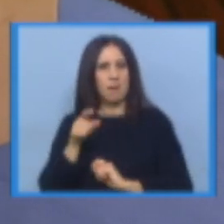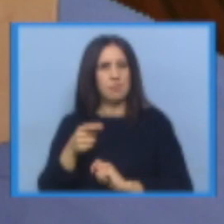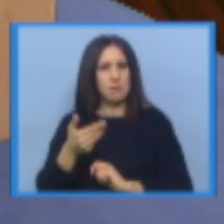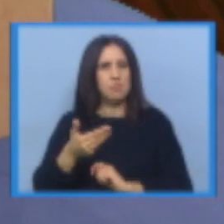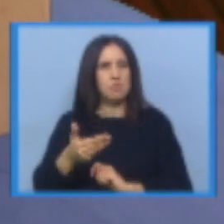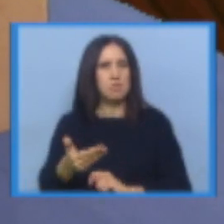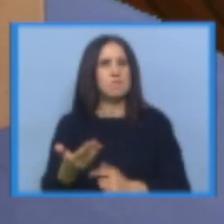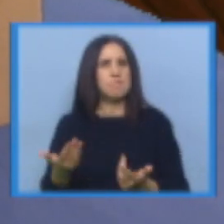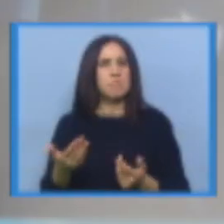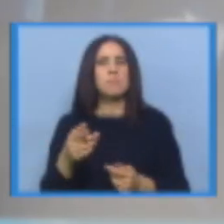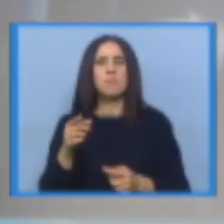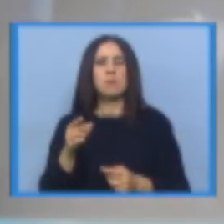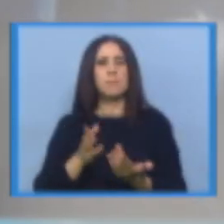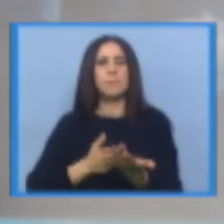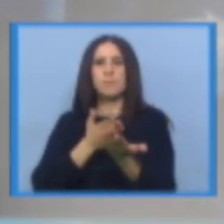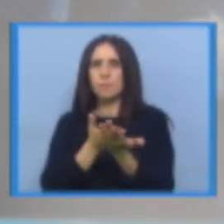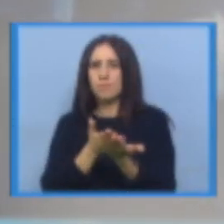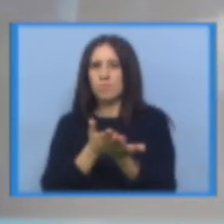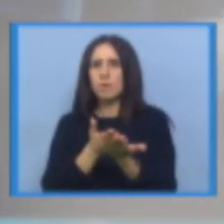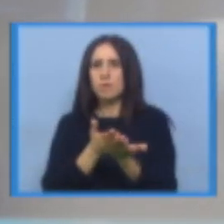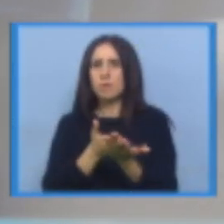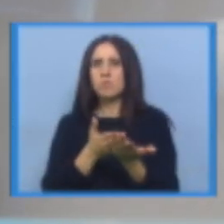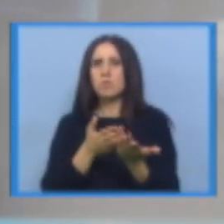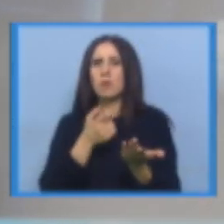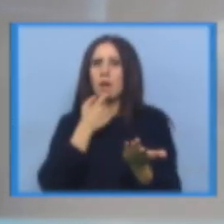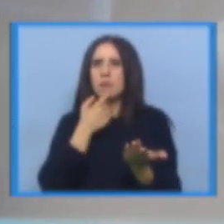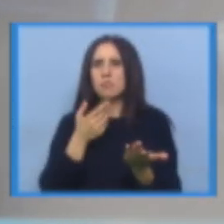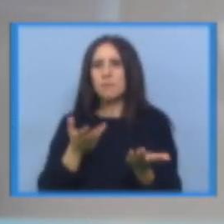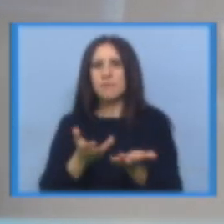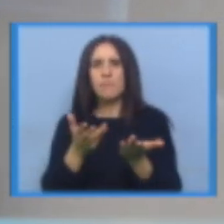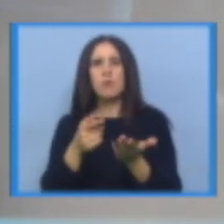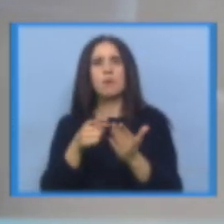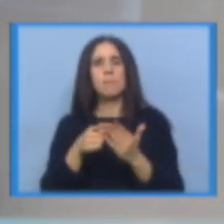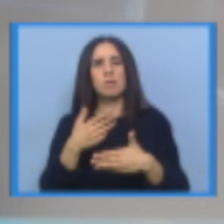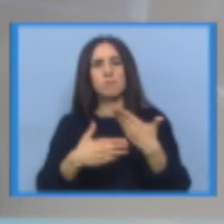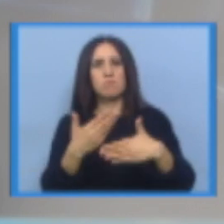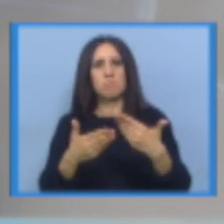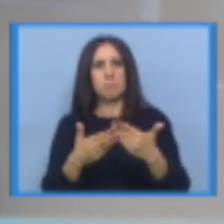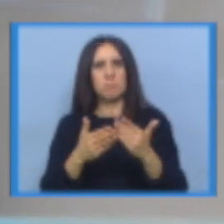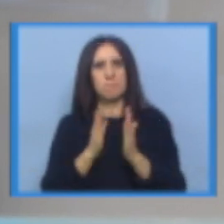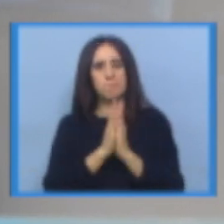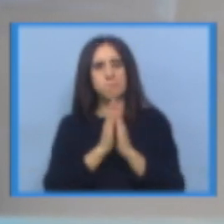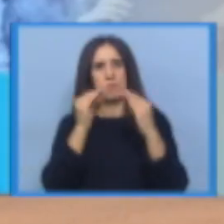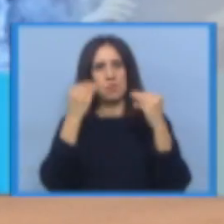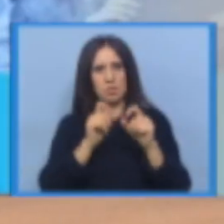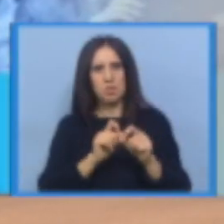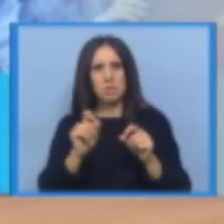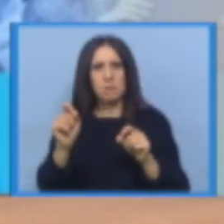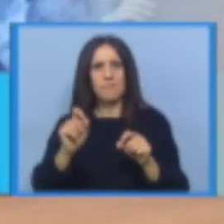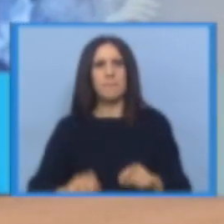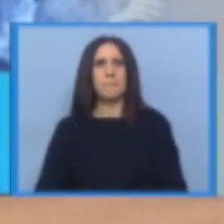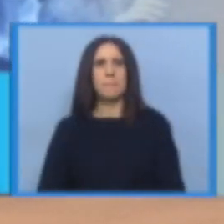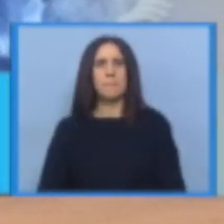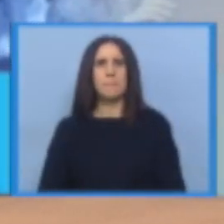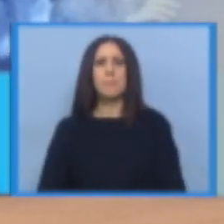curso, determina as propostas que são feitas para todo o itinerário da catequese? Sim, quer dizer, não é só o